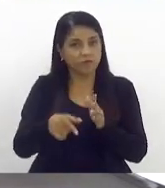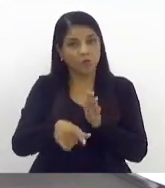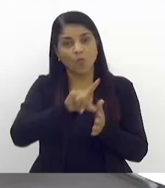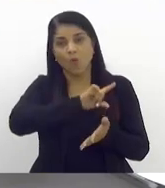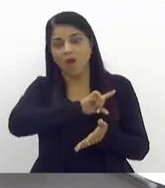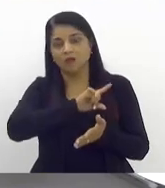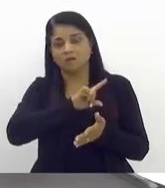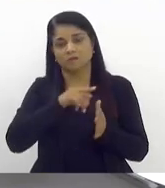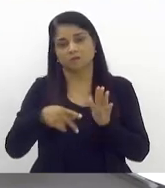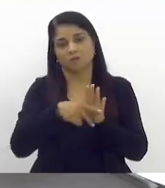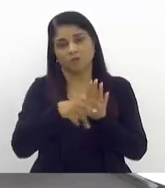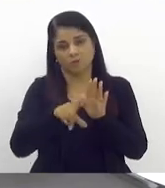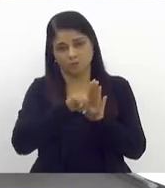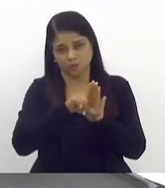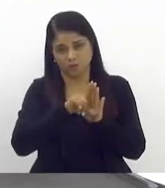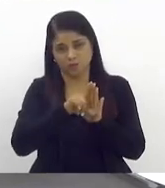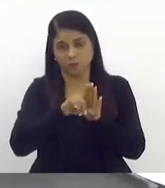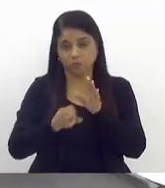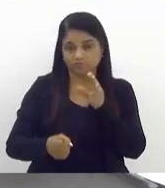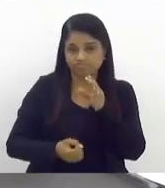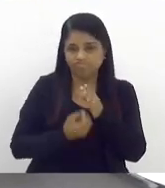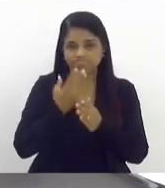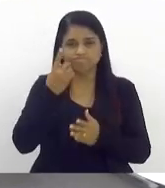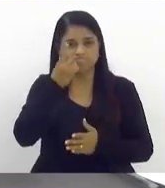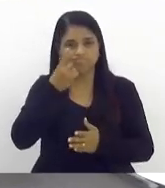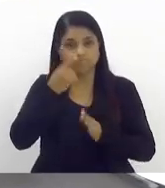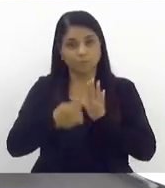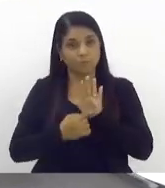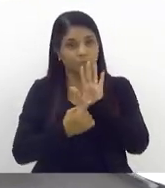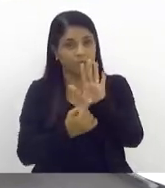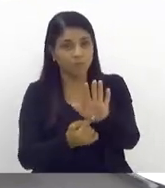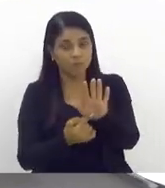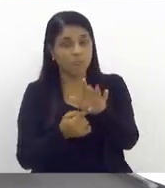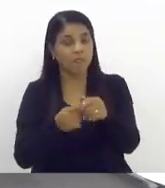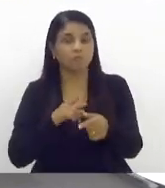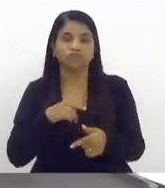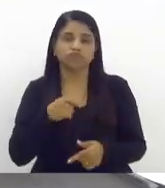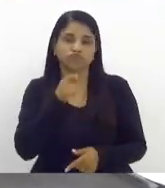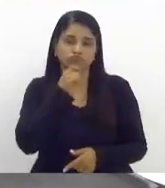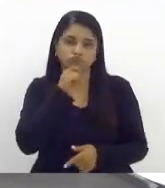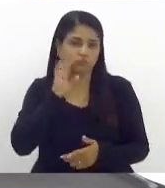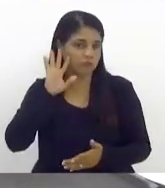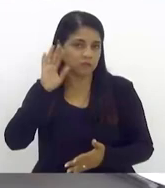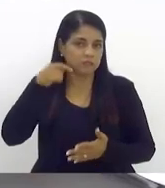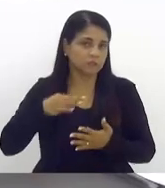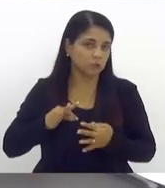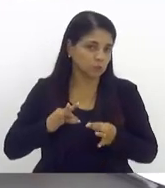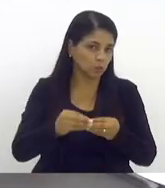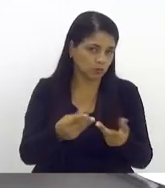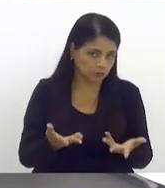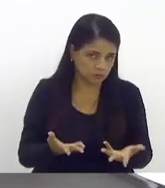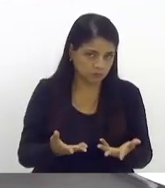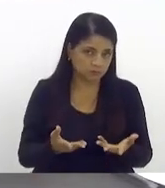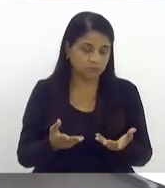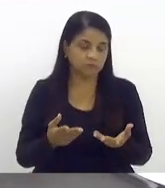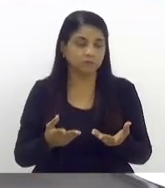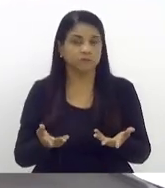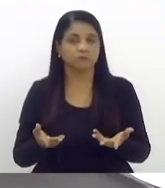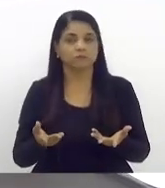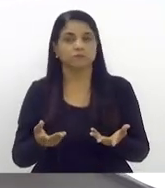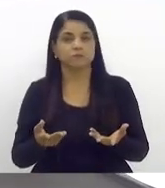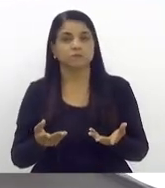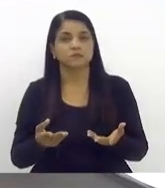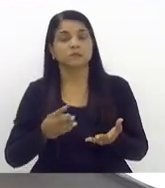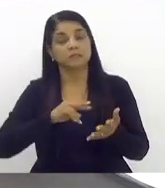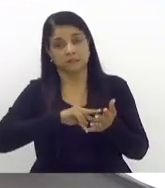os autores, quando apresentaram, não havia ainda essas decisões todas. Em vista dessas decisões, faz